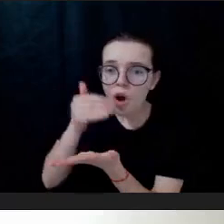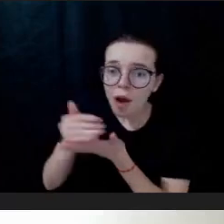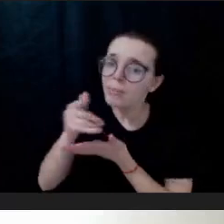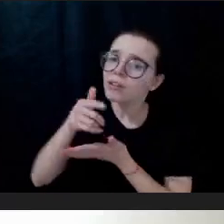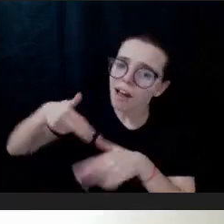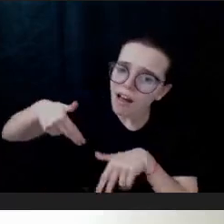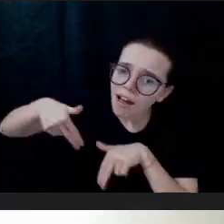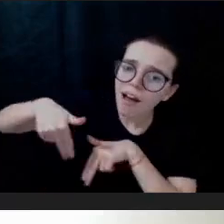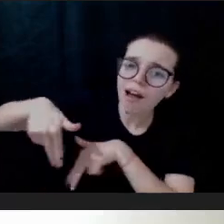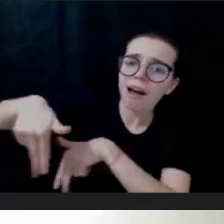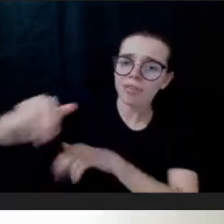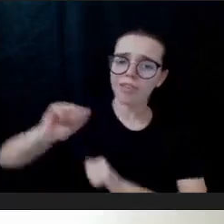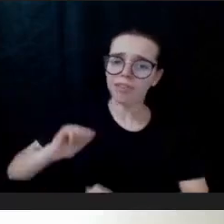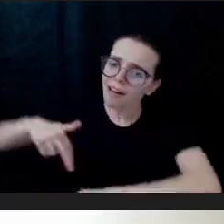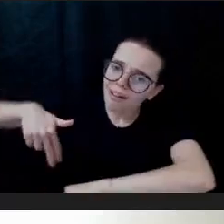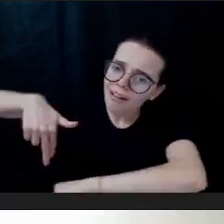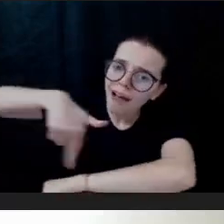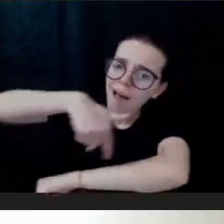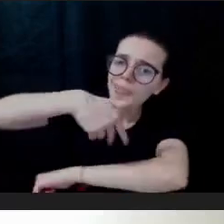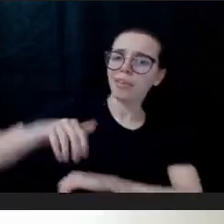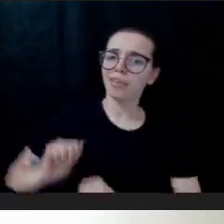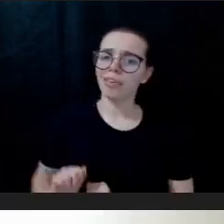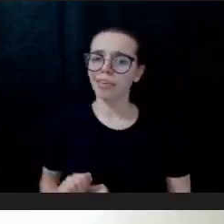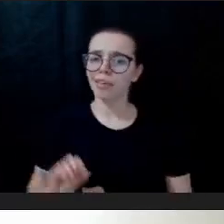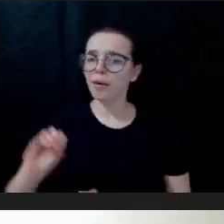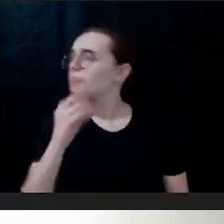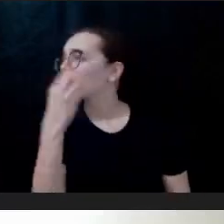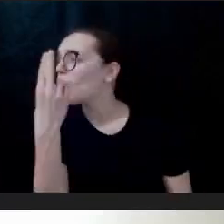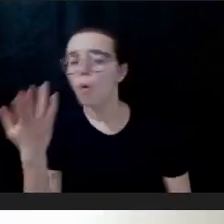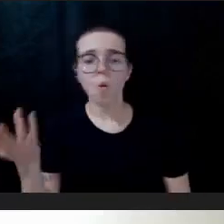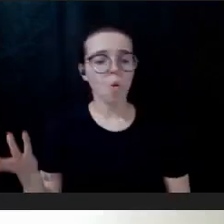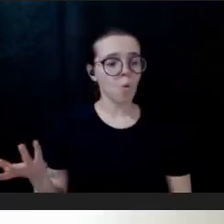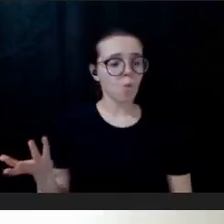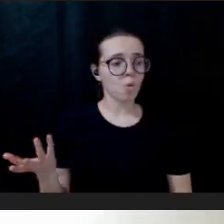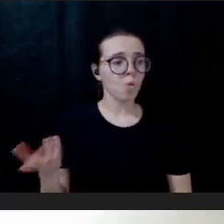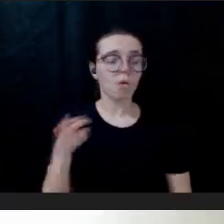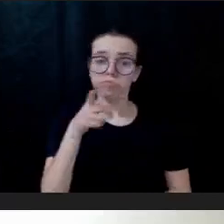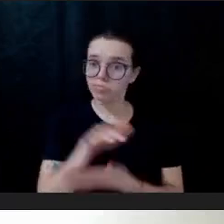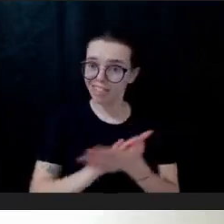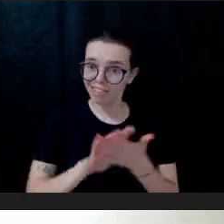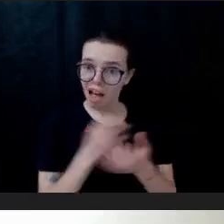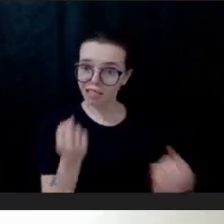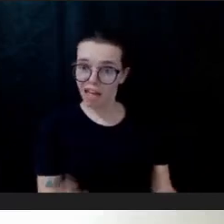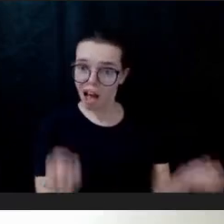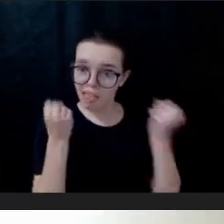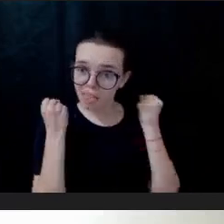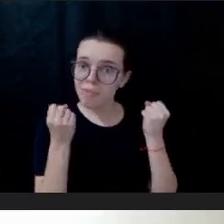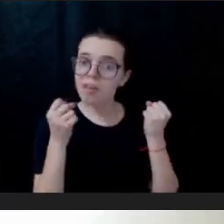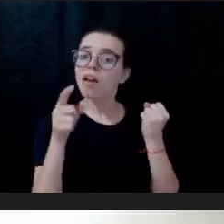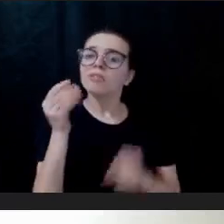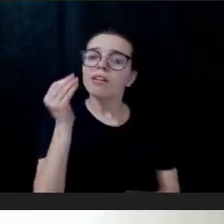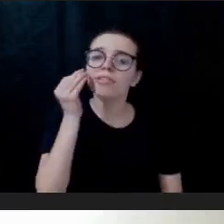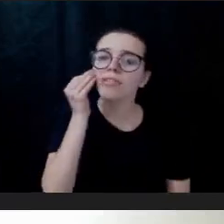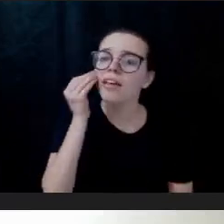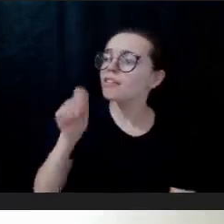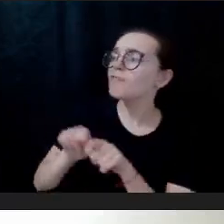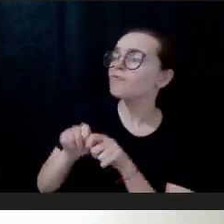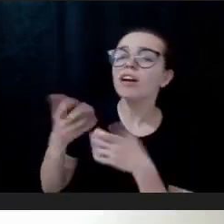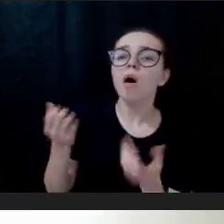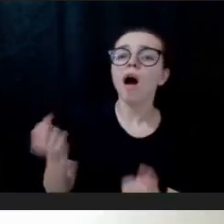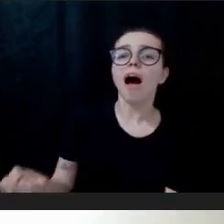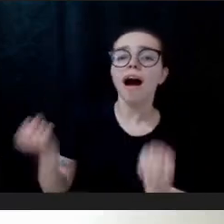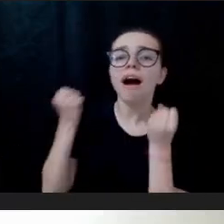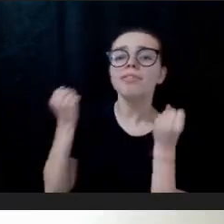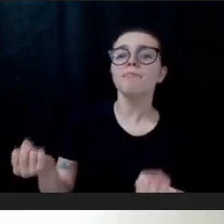a caminhar. Se você não faz nenhuma academia, levantar algum peso, fazer algum agachamento,